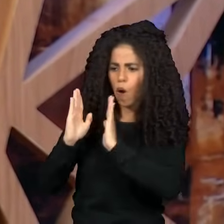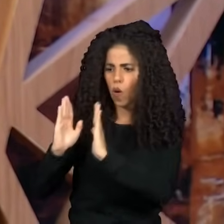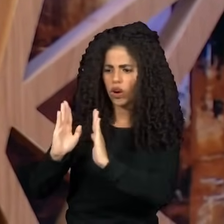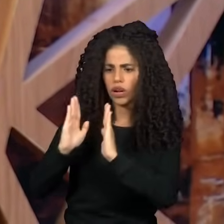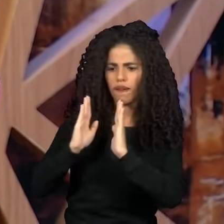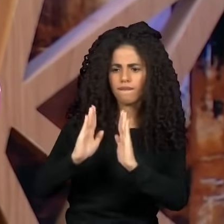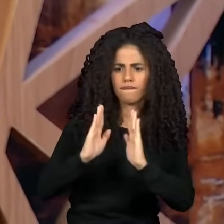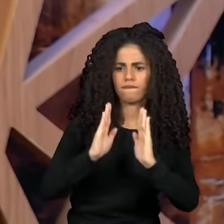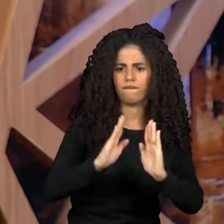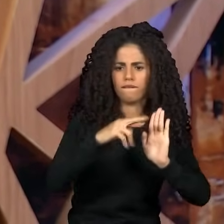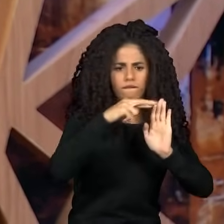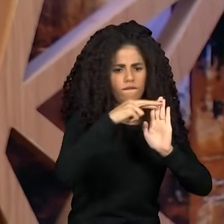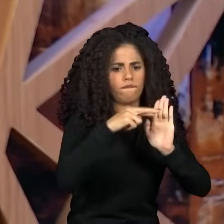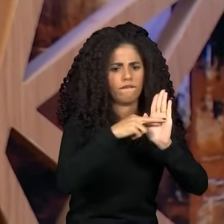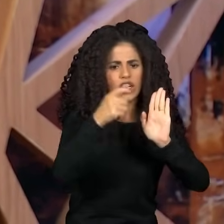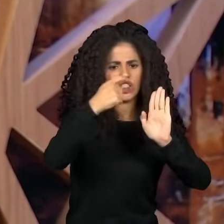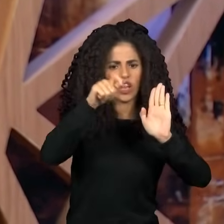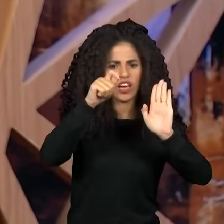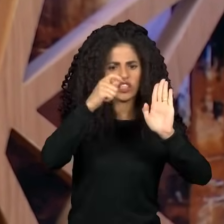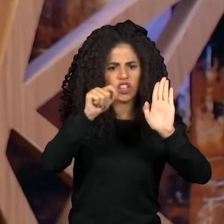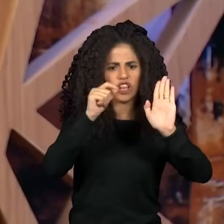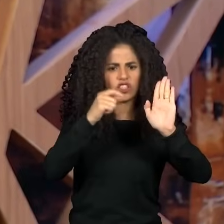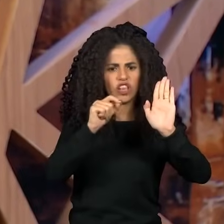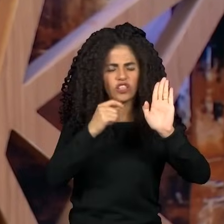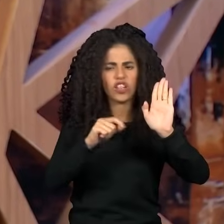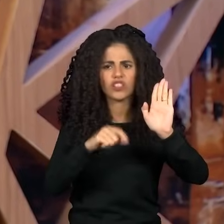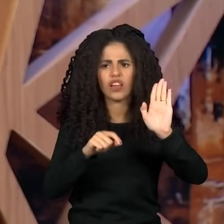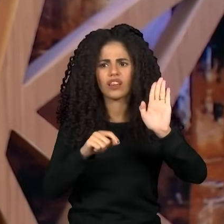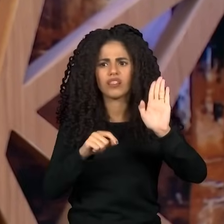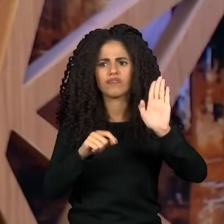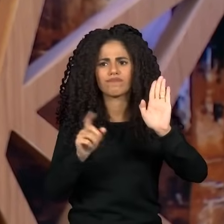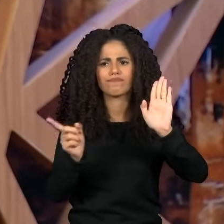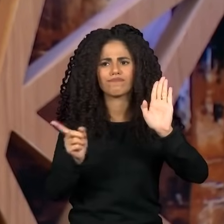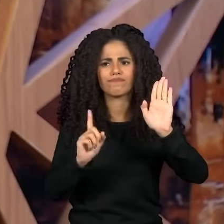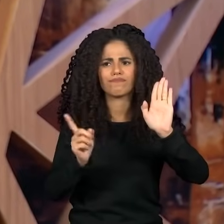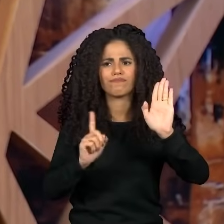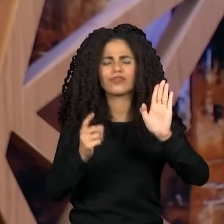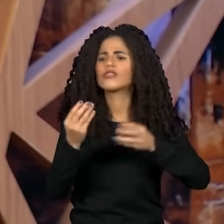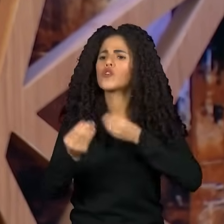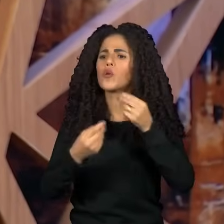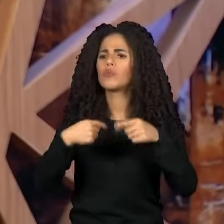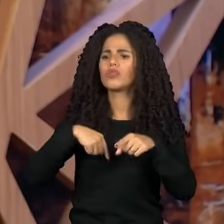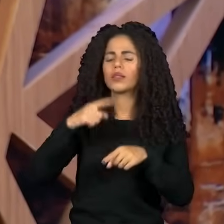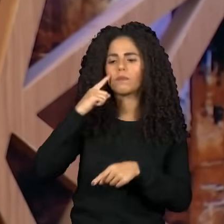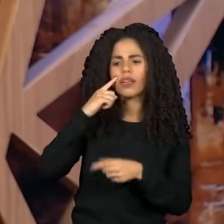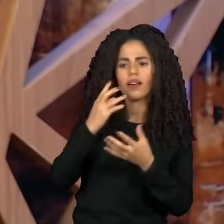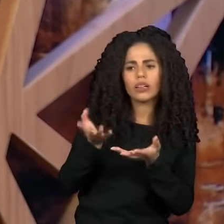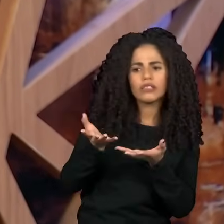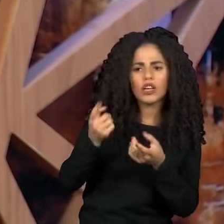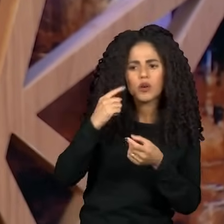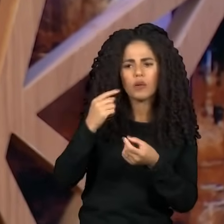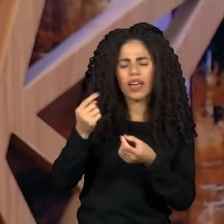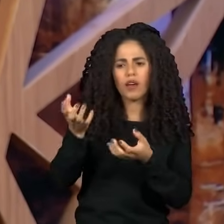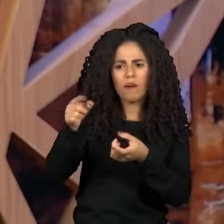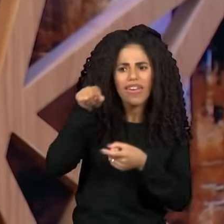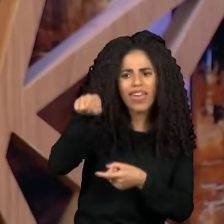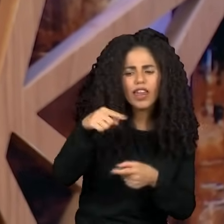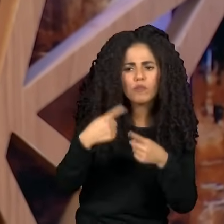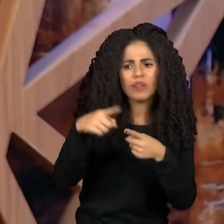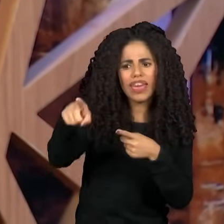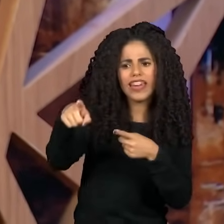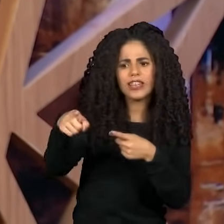viver aquilo de forma eloquente ou também depositar na outra pessoa a nossa própria cura. Amar é uma